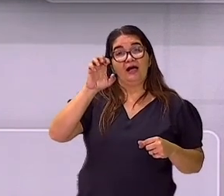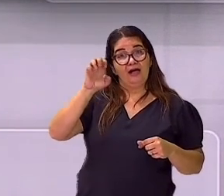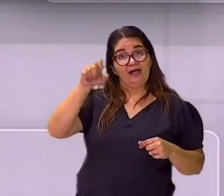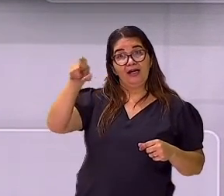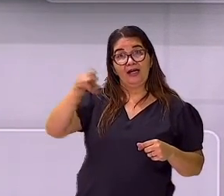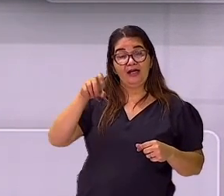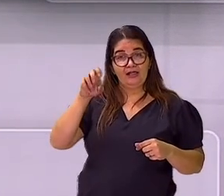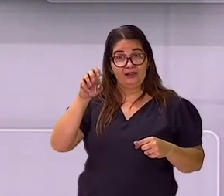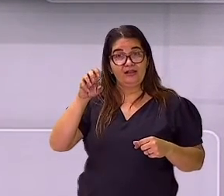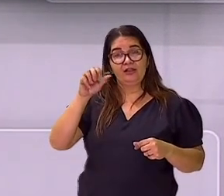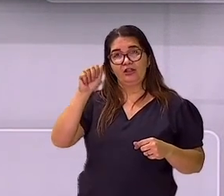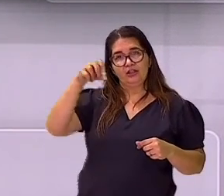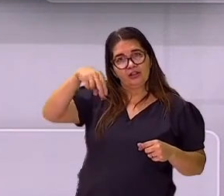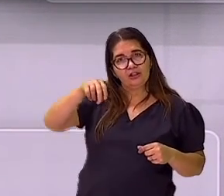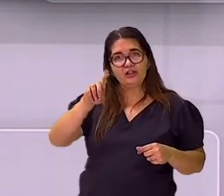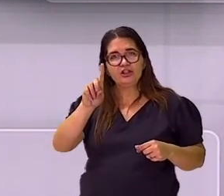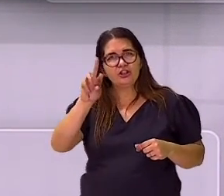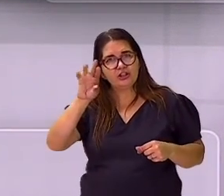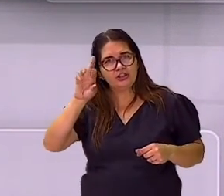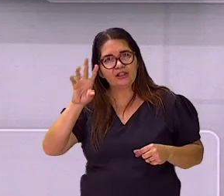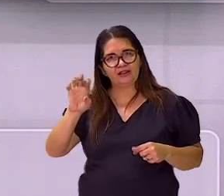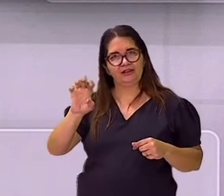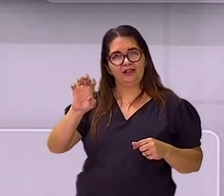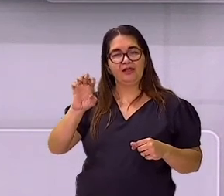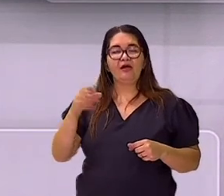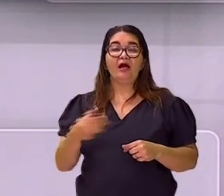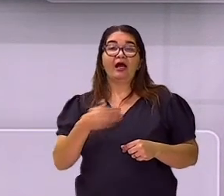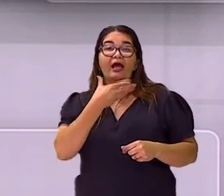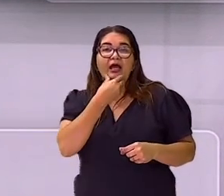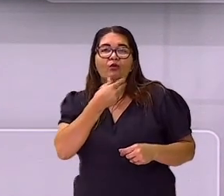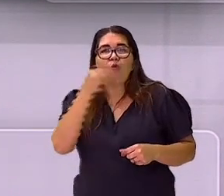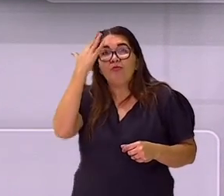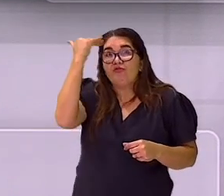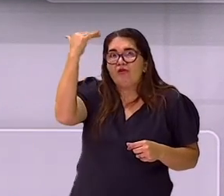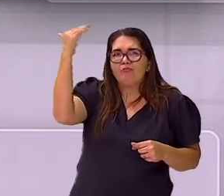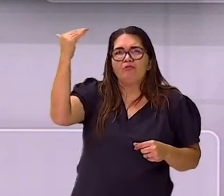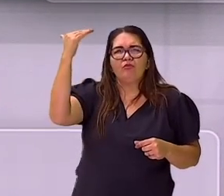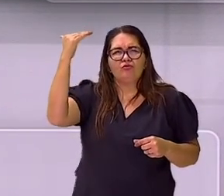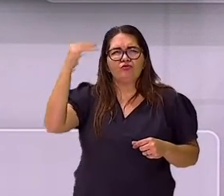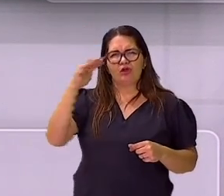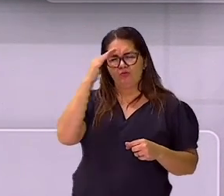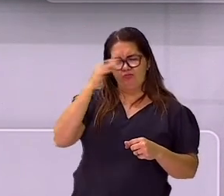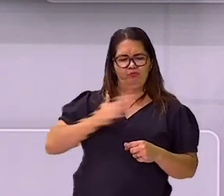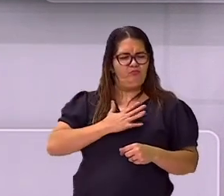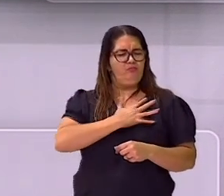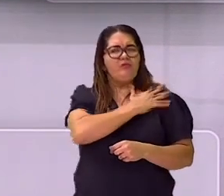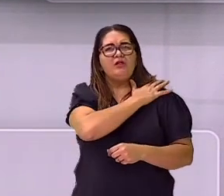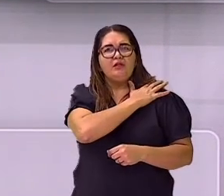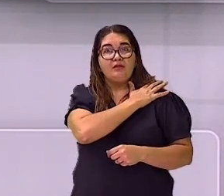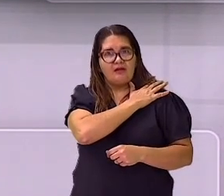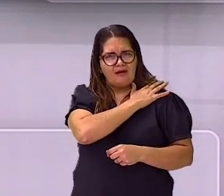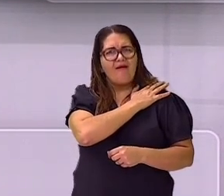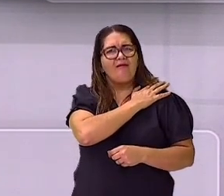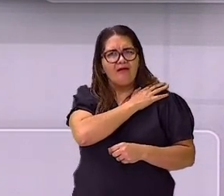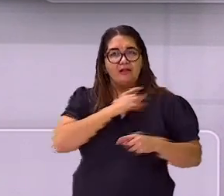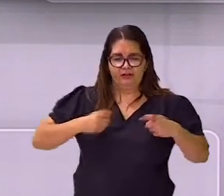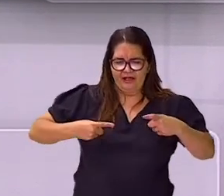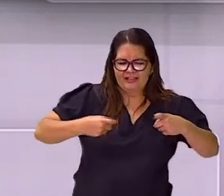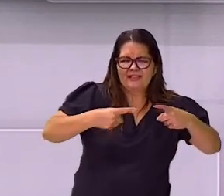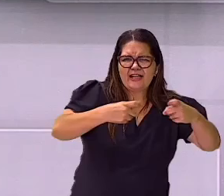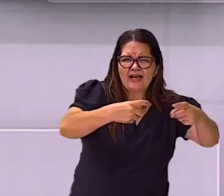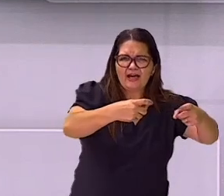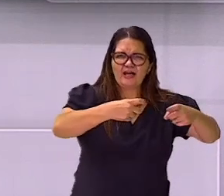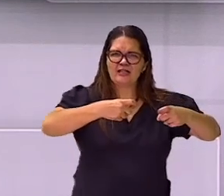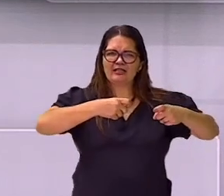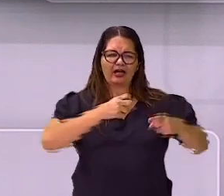Dario III e estendeu os domínios de seu império sobre toda a região do Antigo Império.